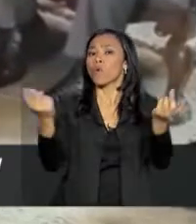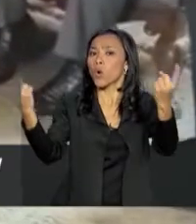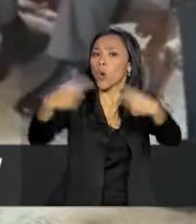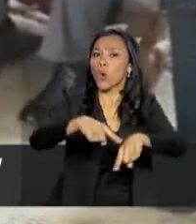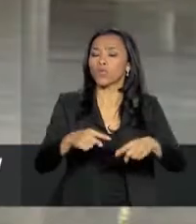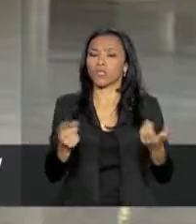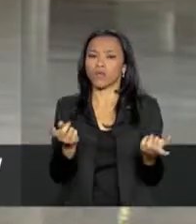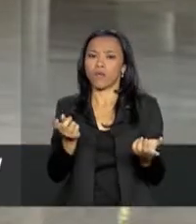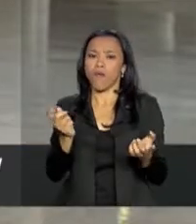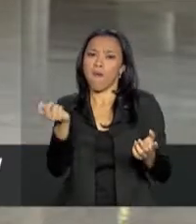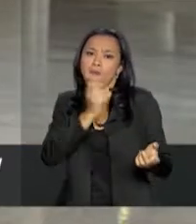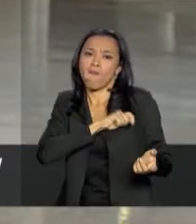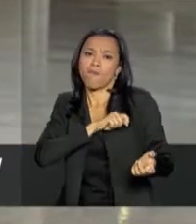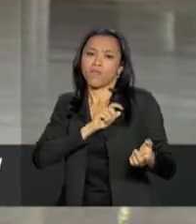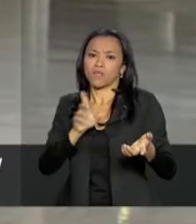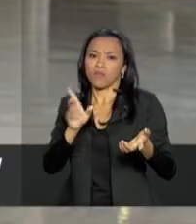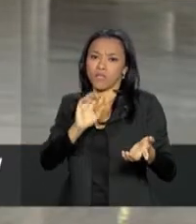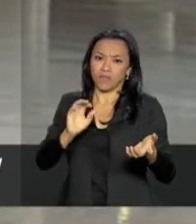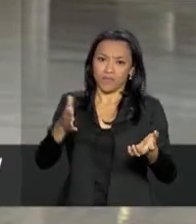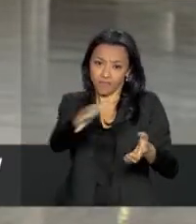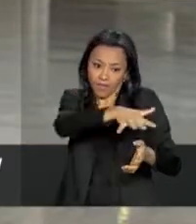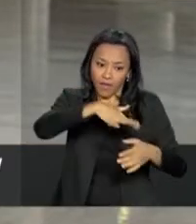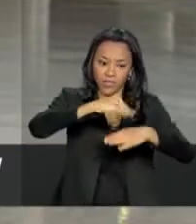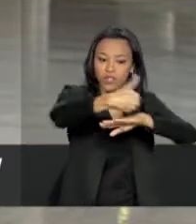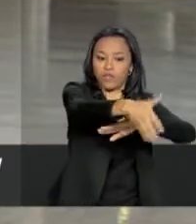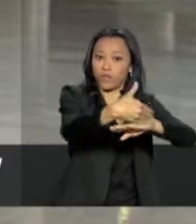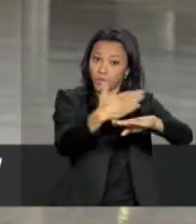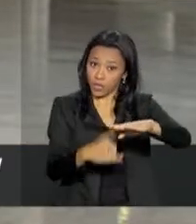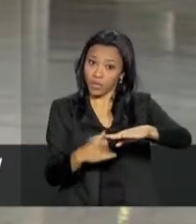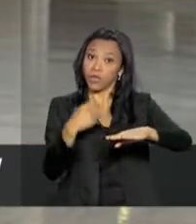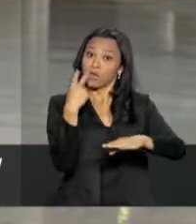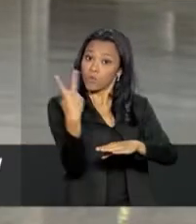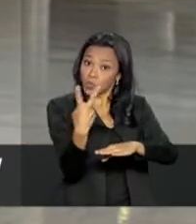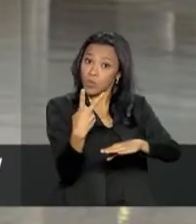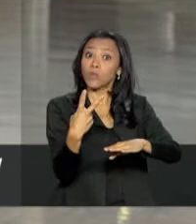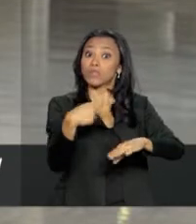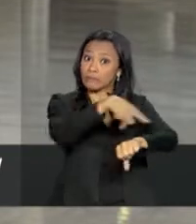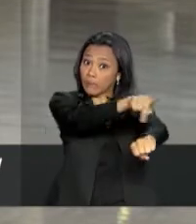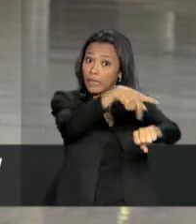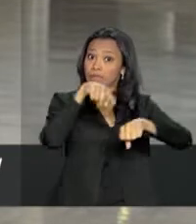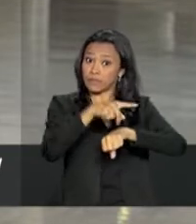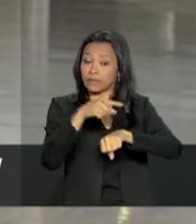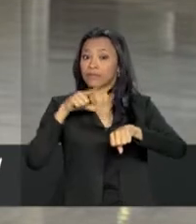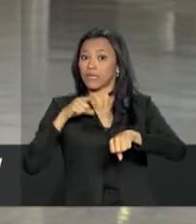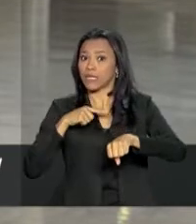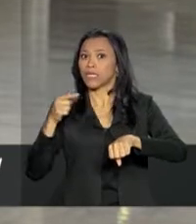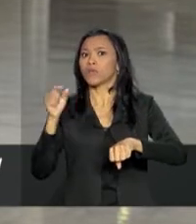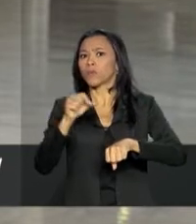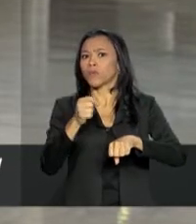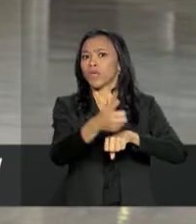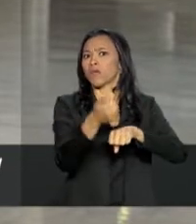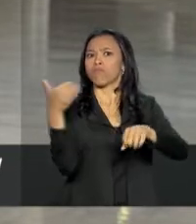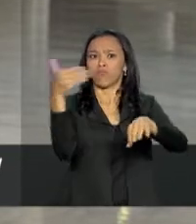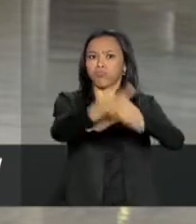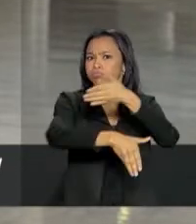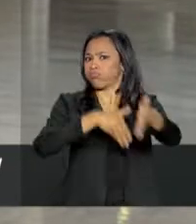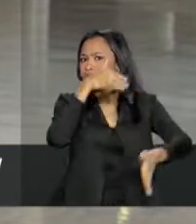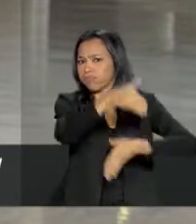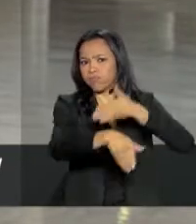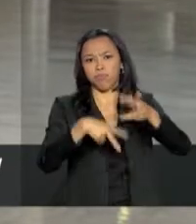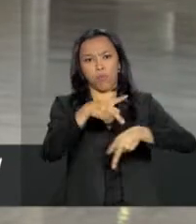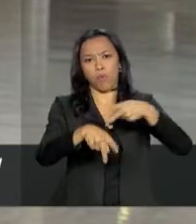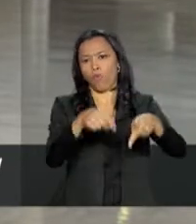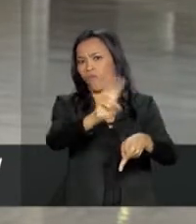na região de fronteira os dois países tem recebido um grande contingente de venezuelanos o